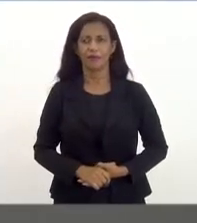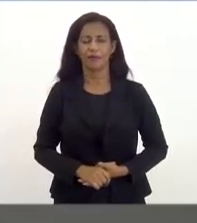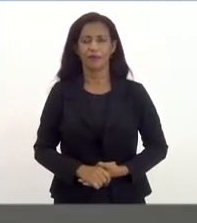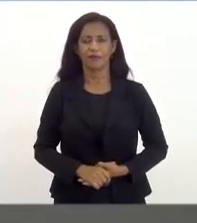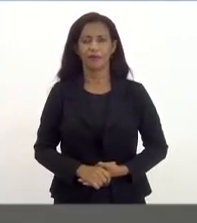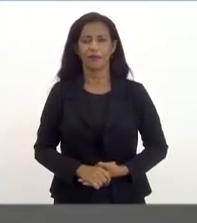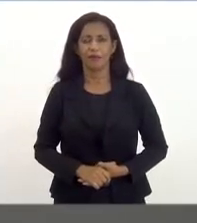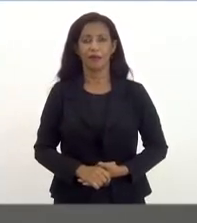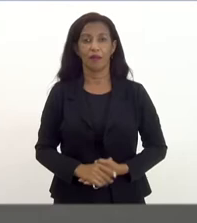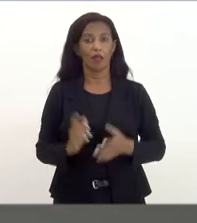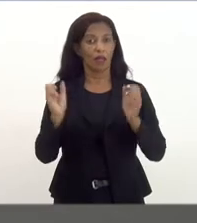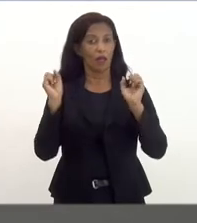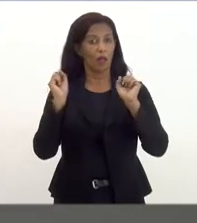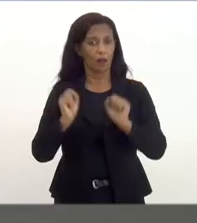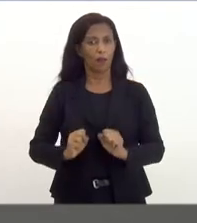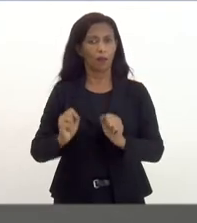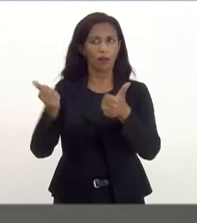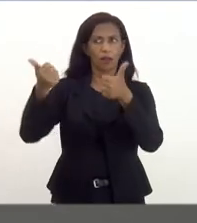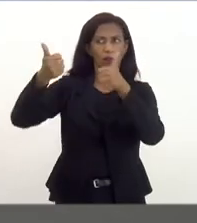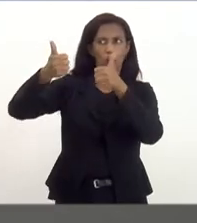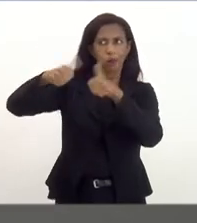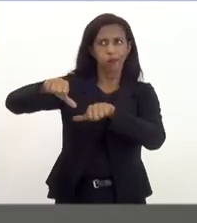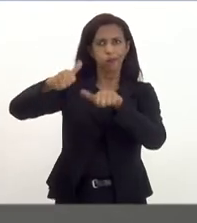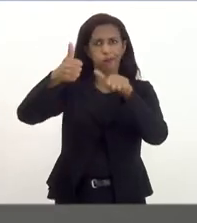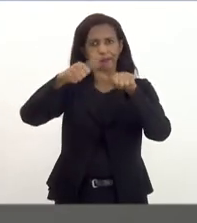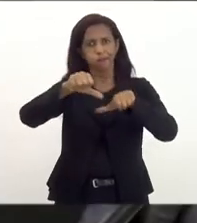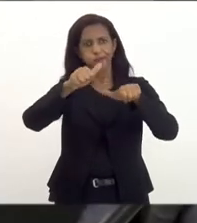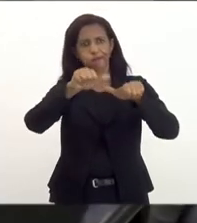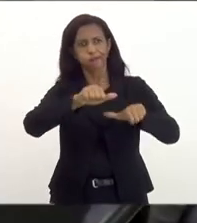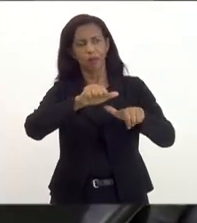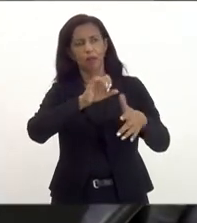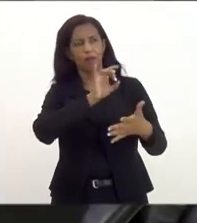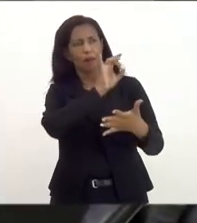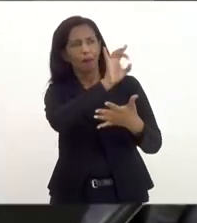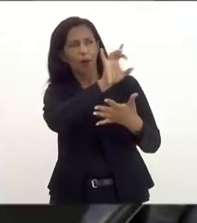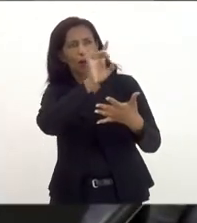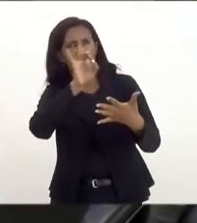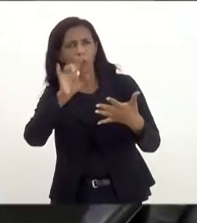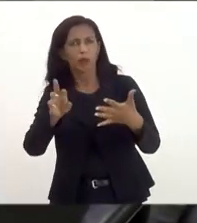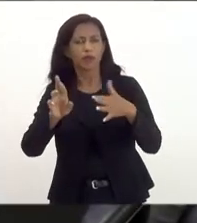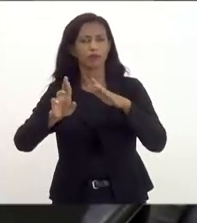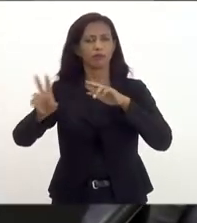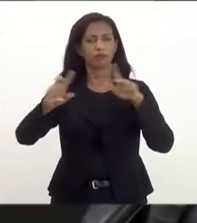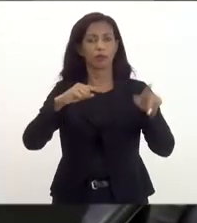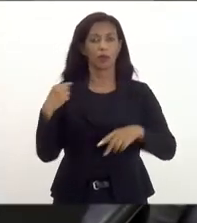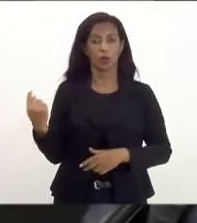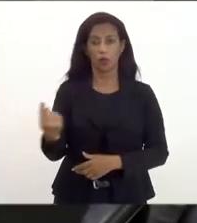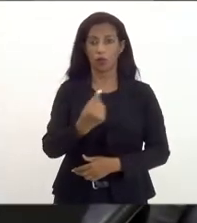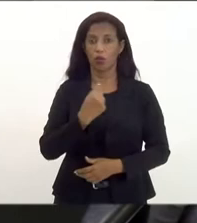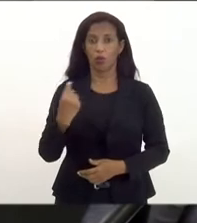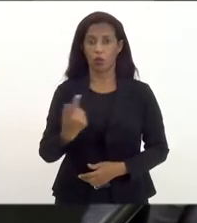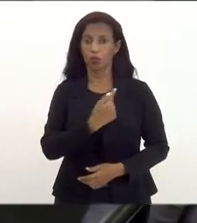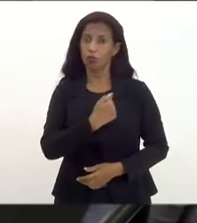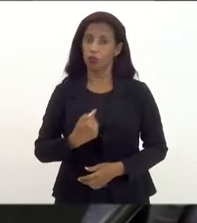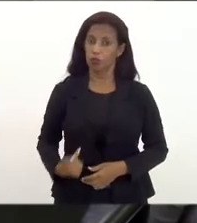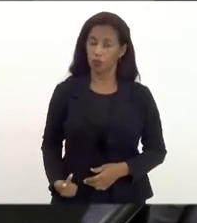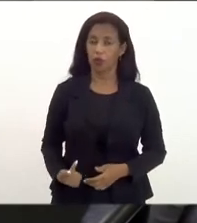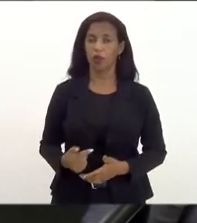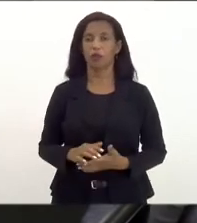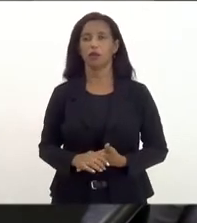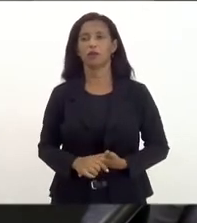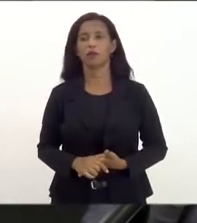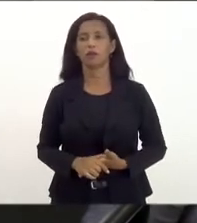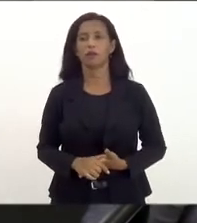nós podemos analisar esses desafios de diversos pontos de vista nós de executivos comemorando